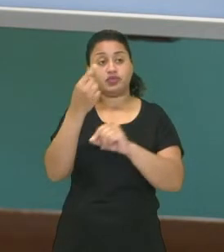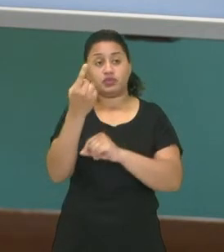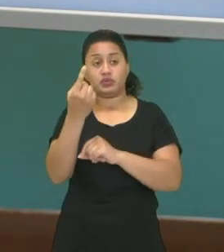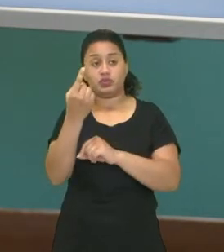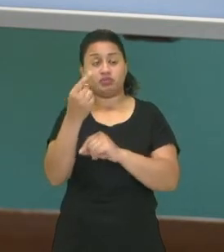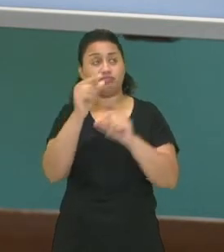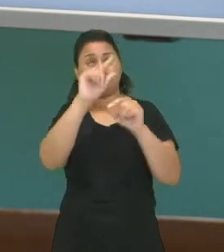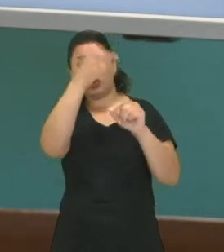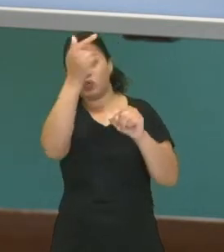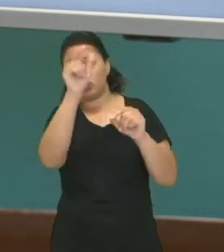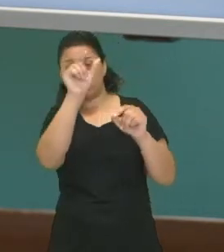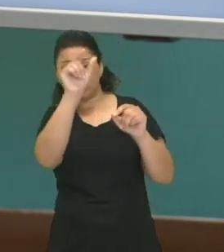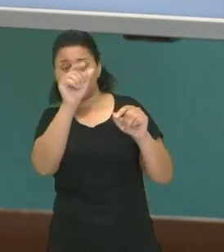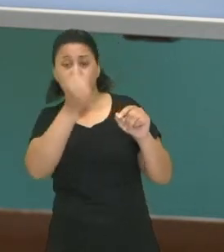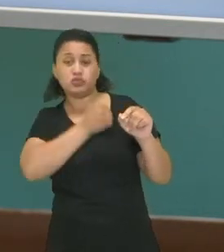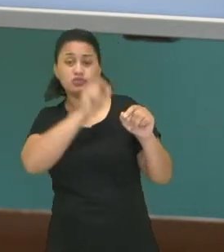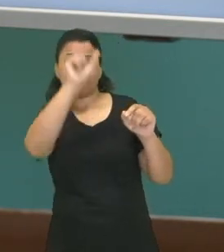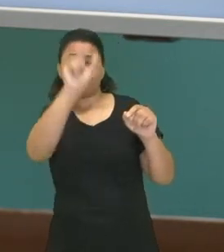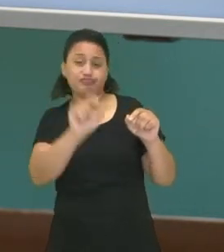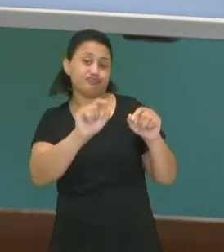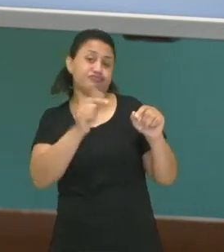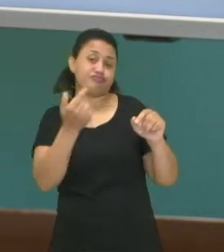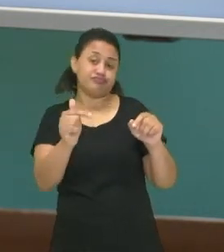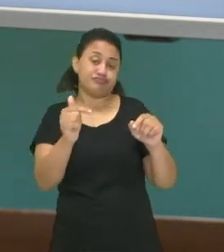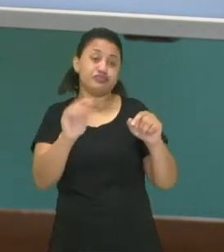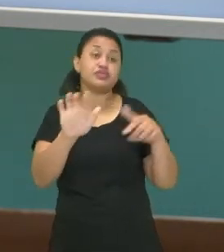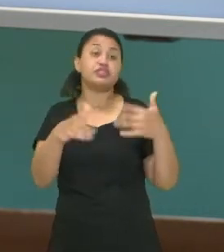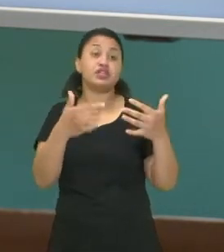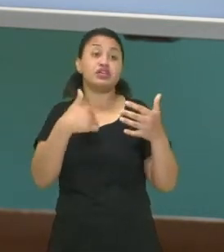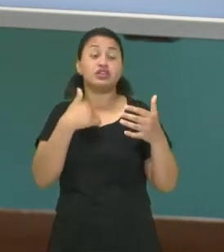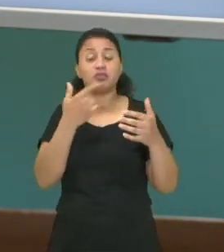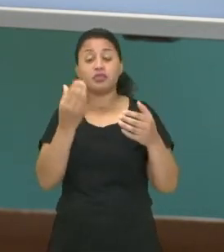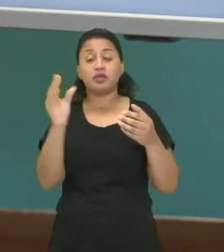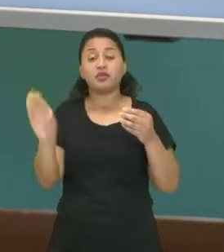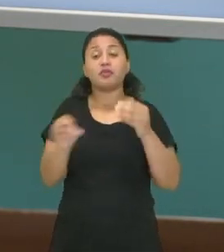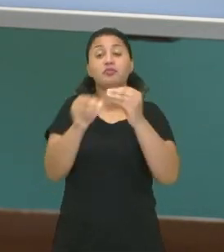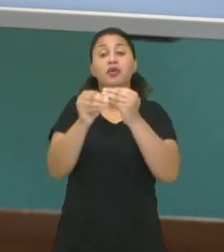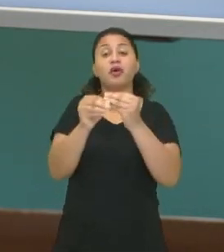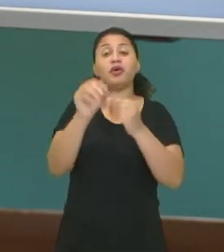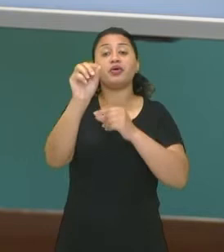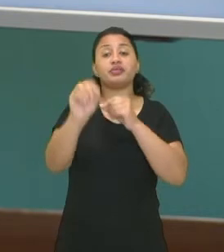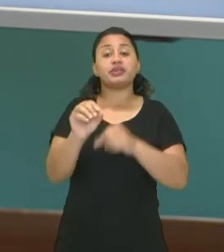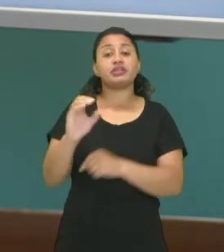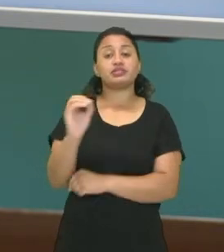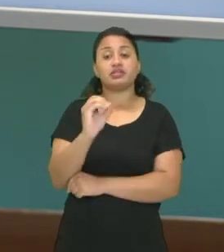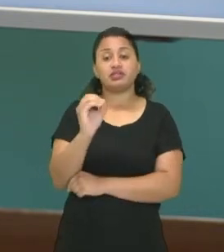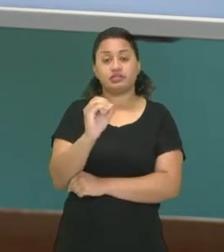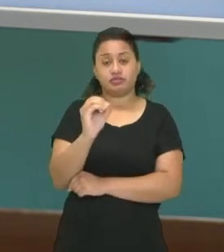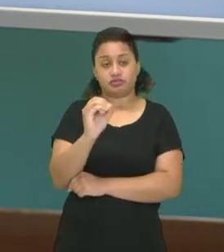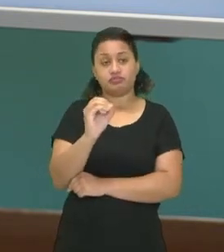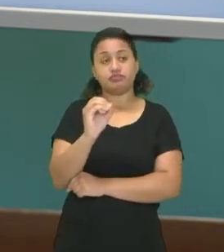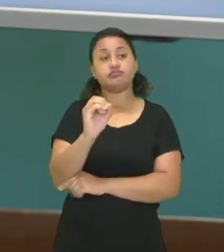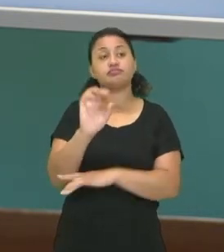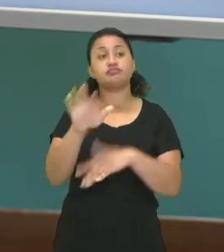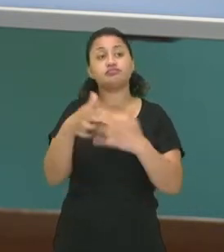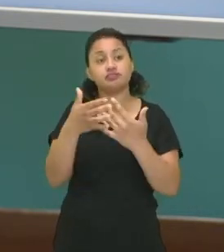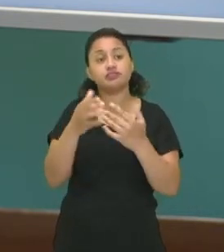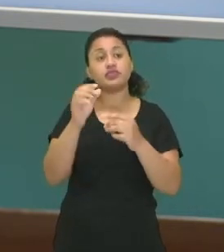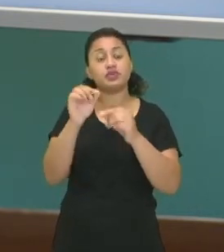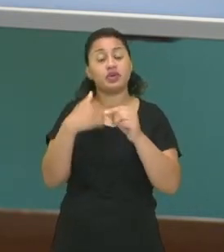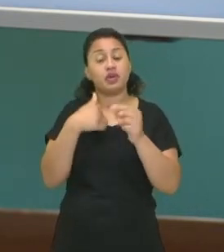nenhum númerozinho para baixar, porque é o 7. Então, a gente vai ter que acrescentar o quê? Um zero aqui, né? E aí a